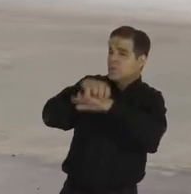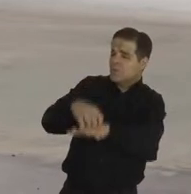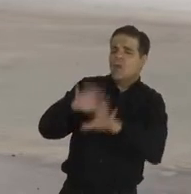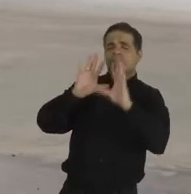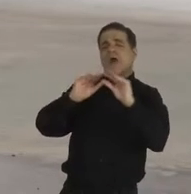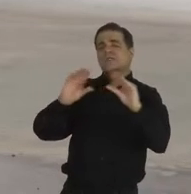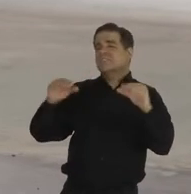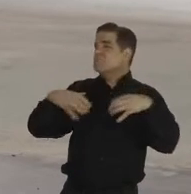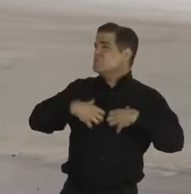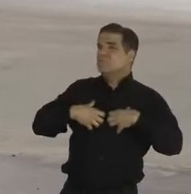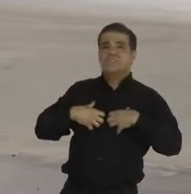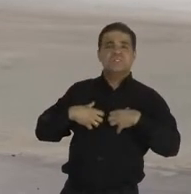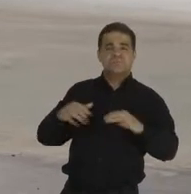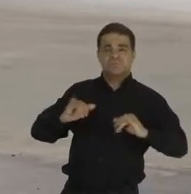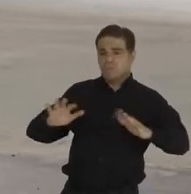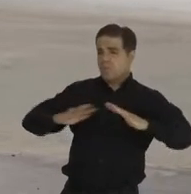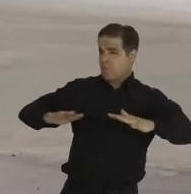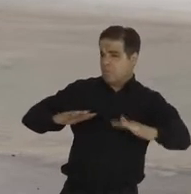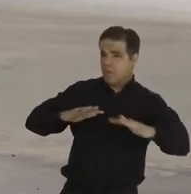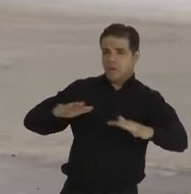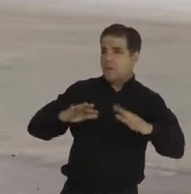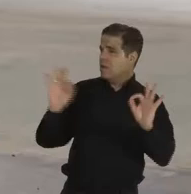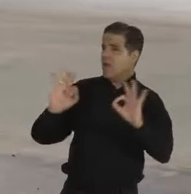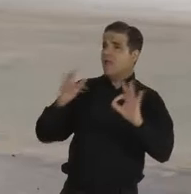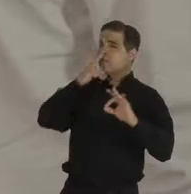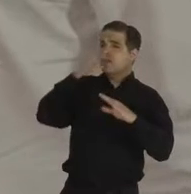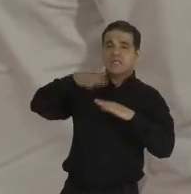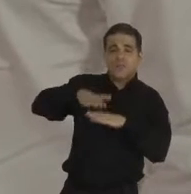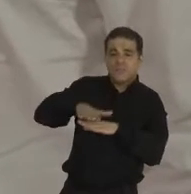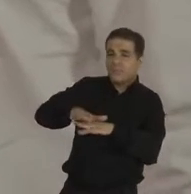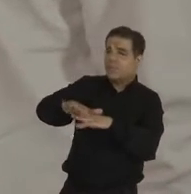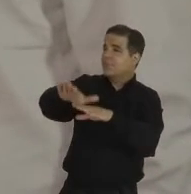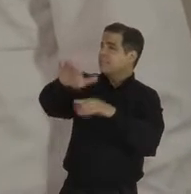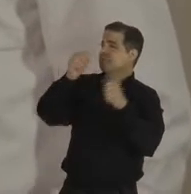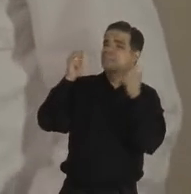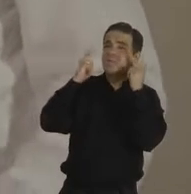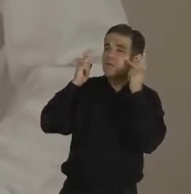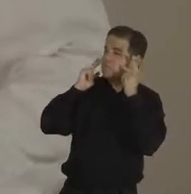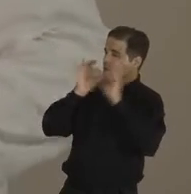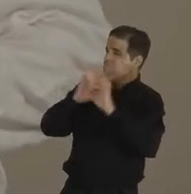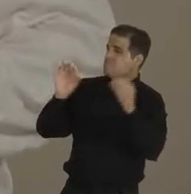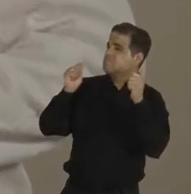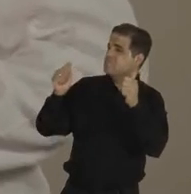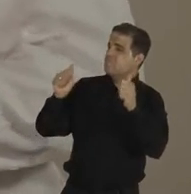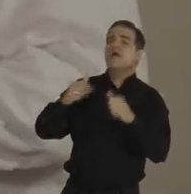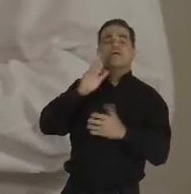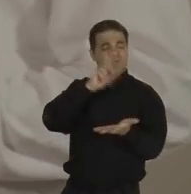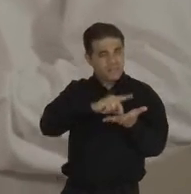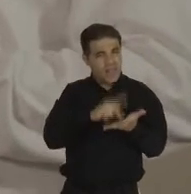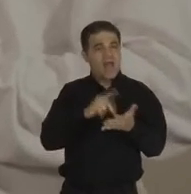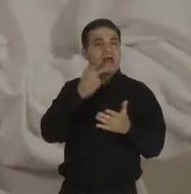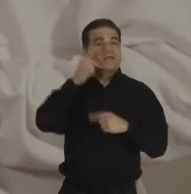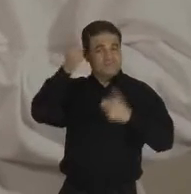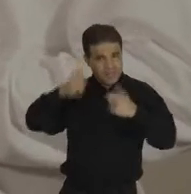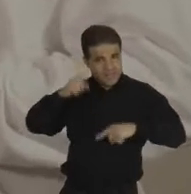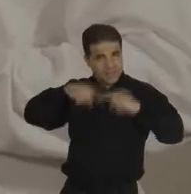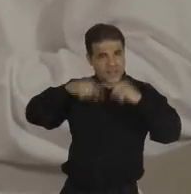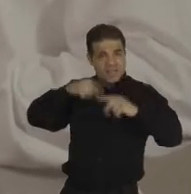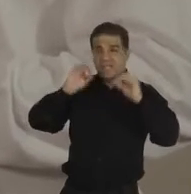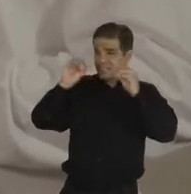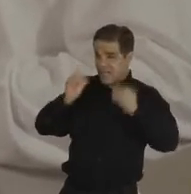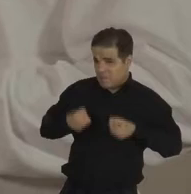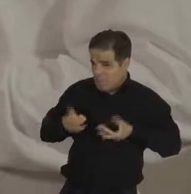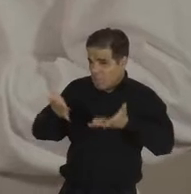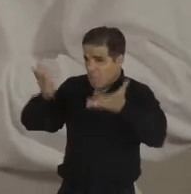é super macio e eu não sentir nenhuma vibração assim parece que a gente está deslizando isso mesmo tá aí a gente sempre fala que esse produto ele tem zero